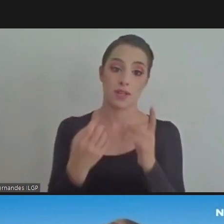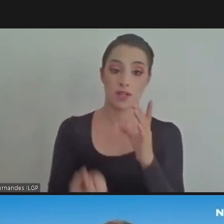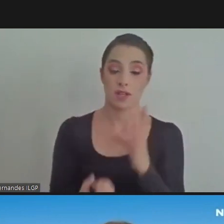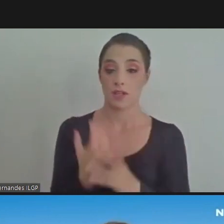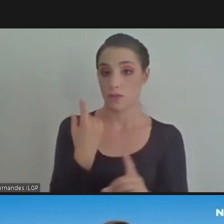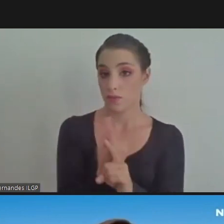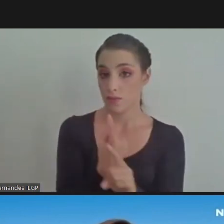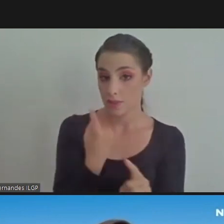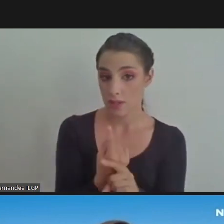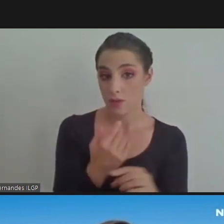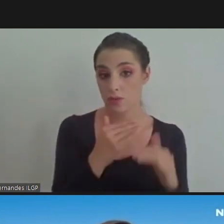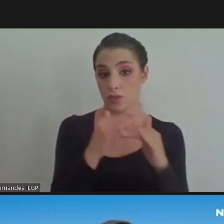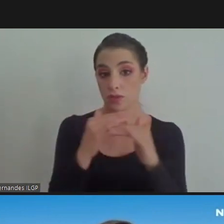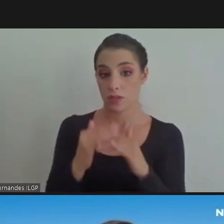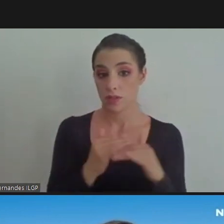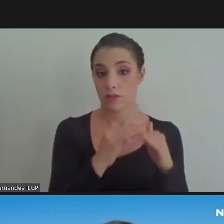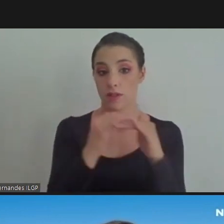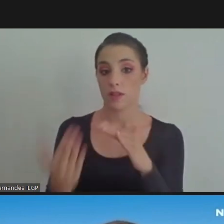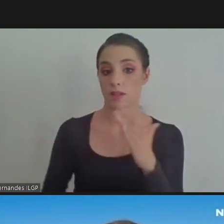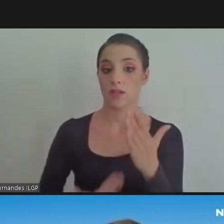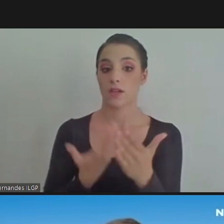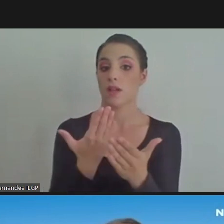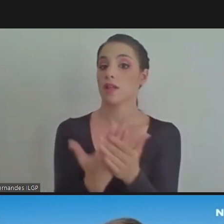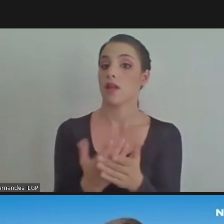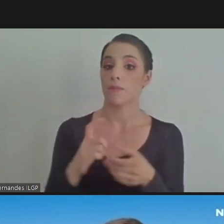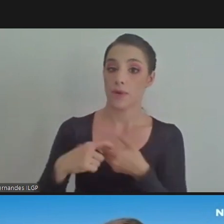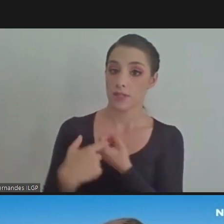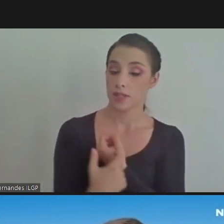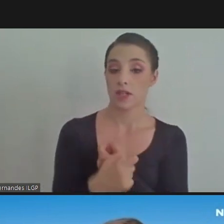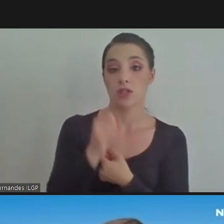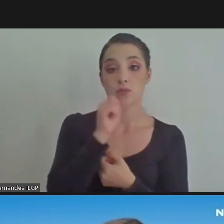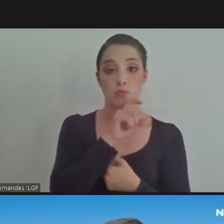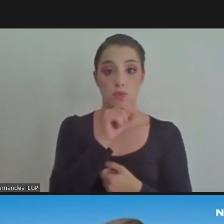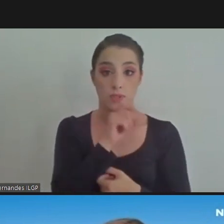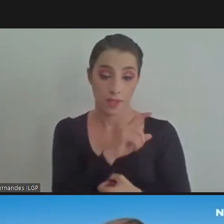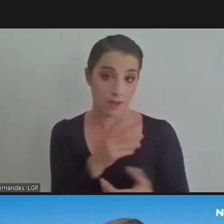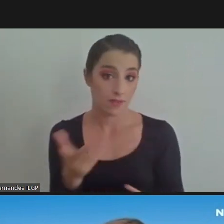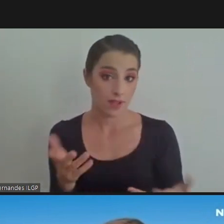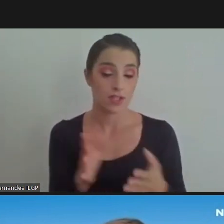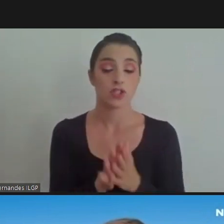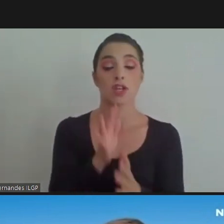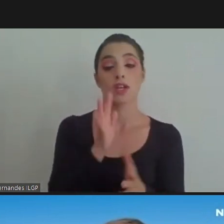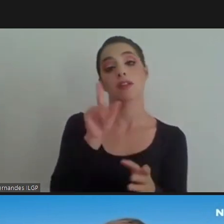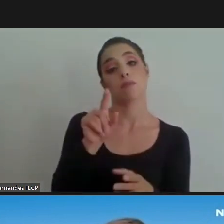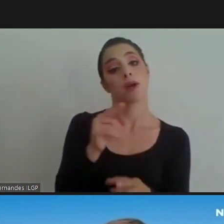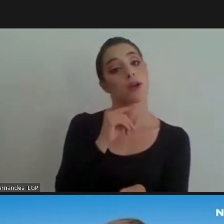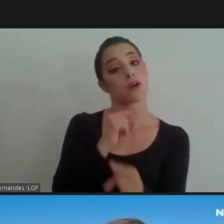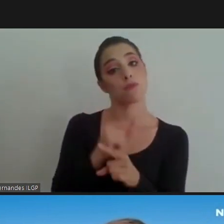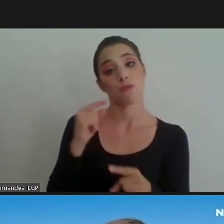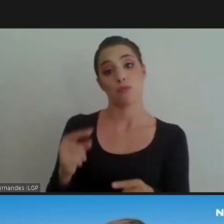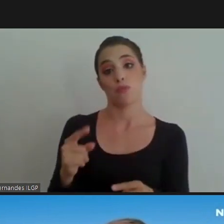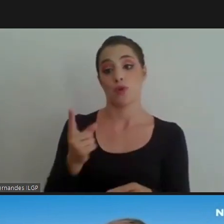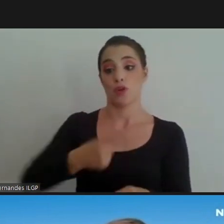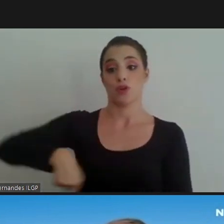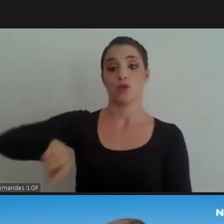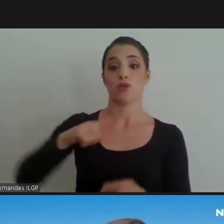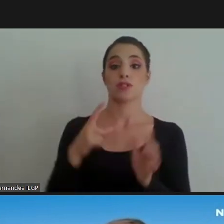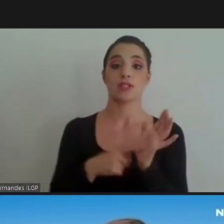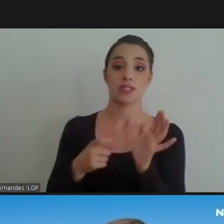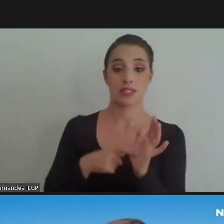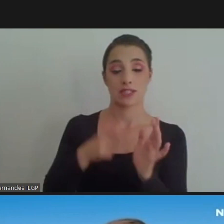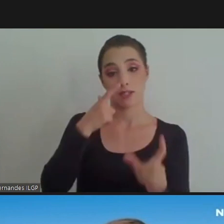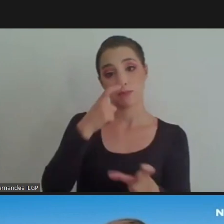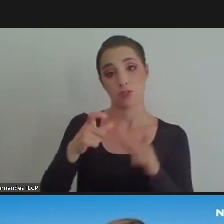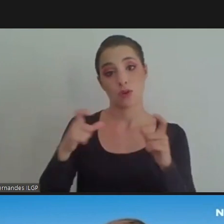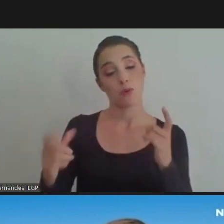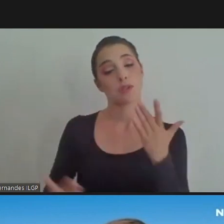sustentabilidade e que tornem as parcerias possíveis e viáveis, seja porque é para as pessoas que precisamos de tornar a gestão